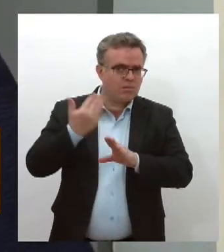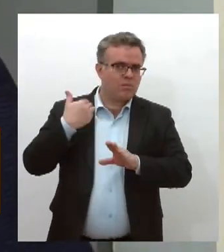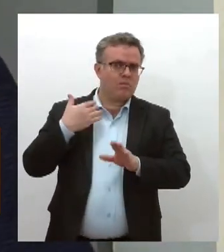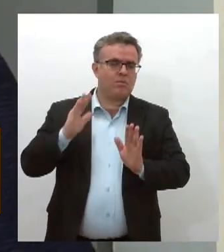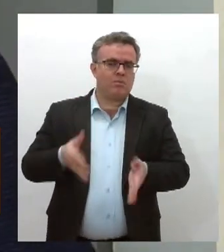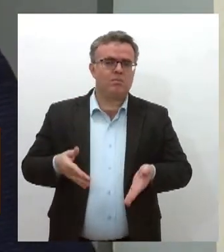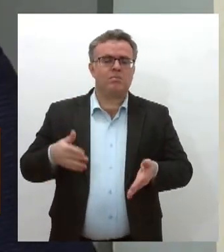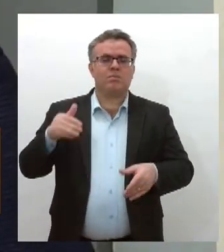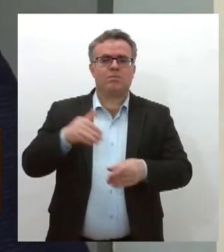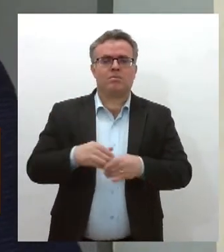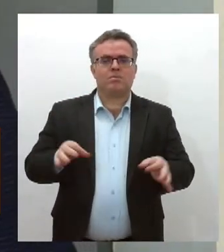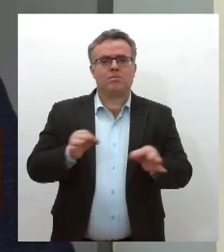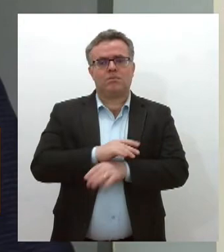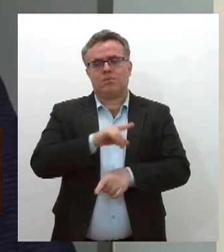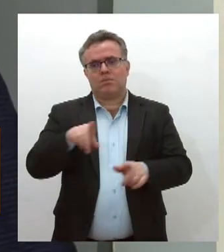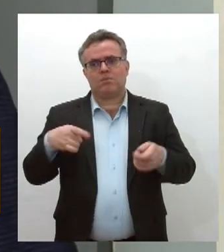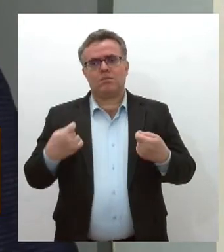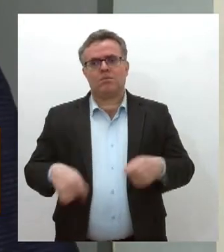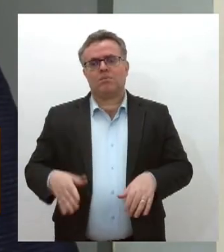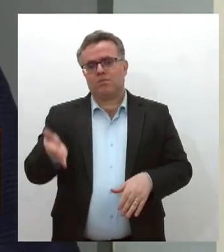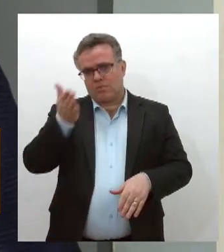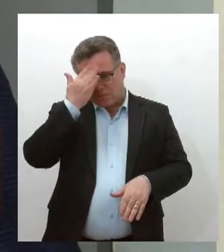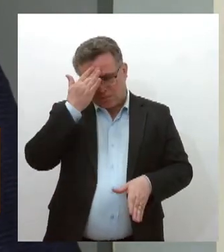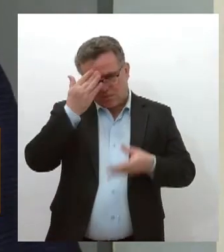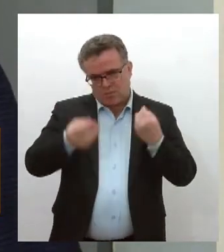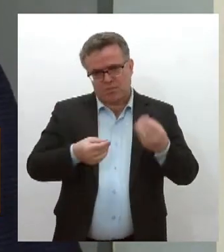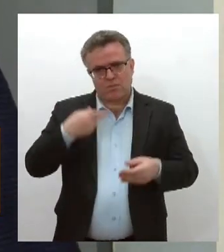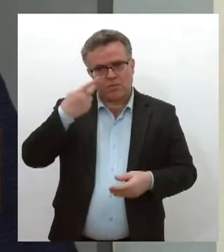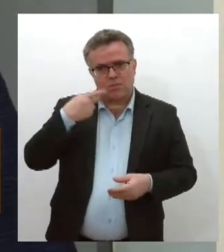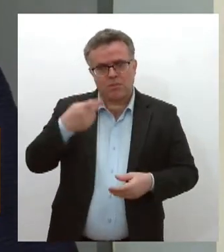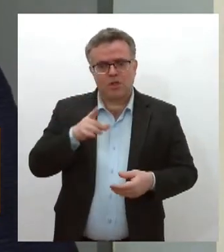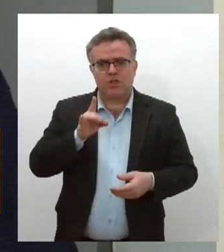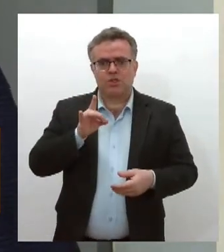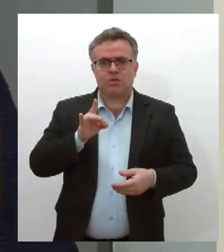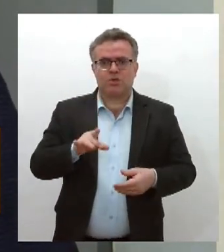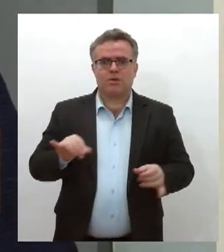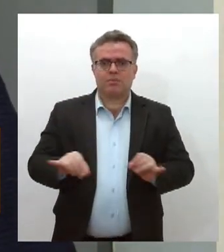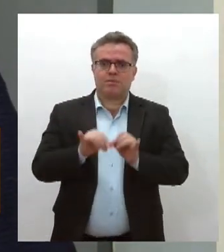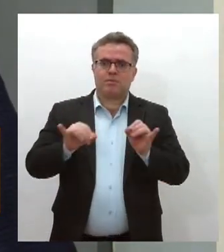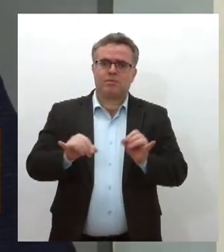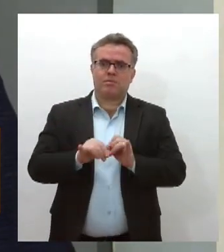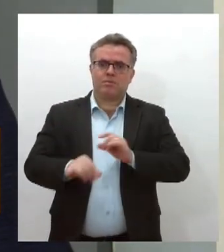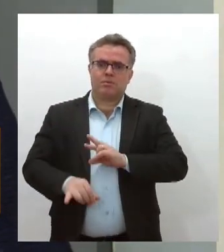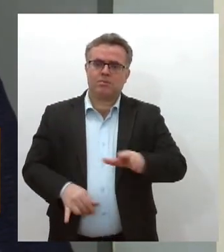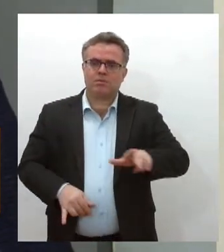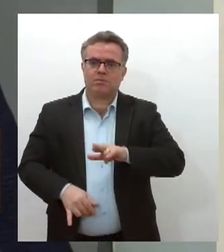necessitam fazer parte disso, entender que a política não é apenas, não é uma coisa que